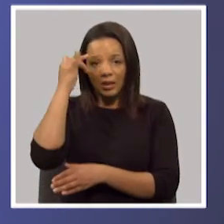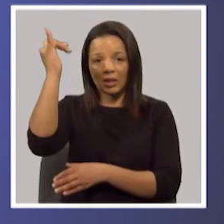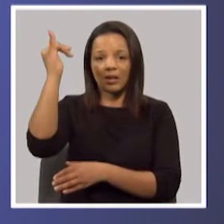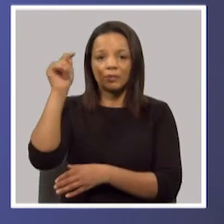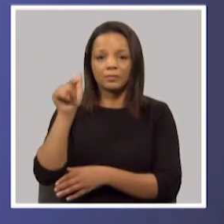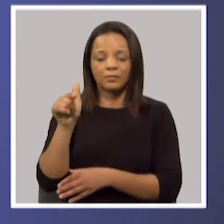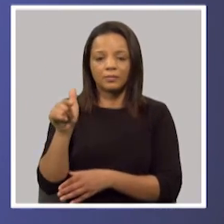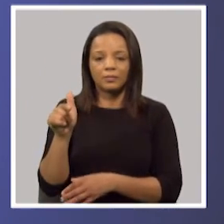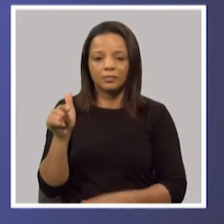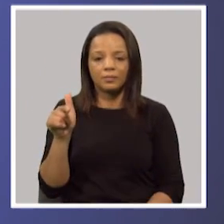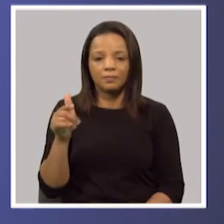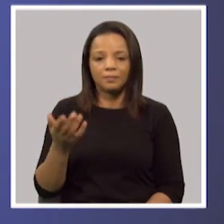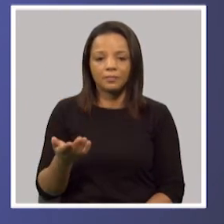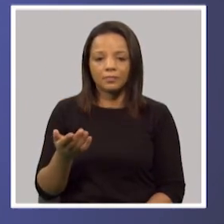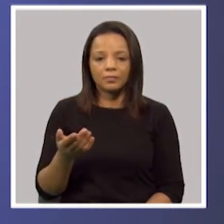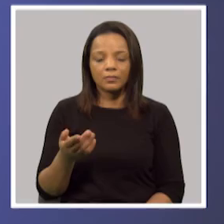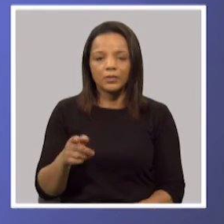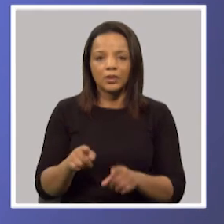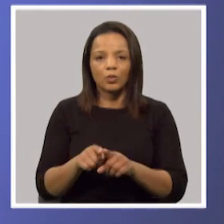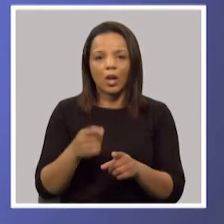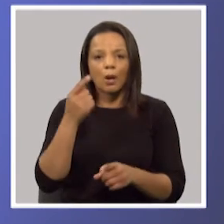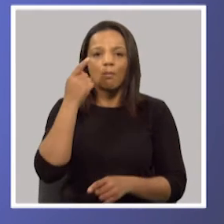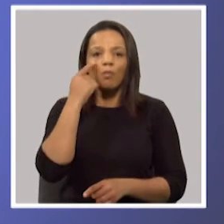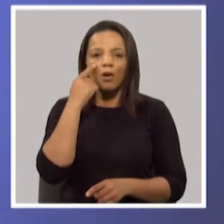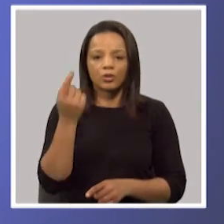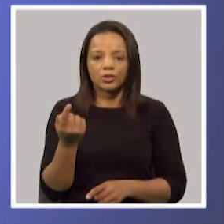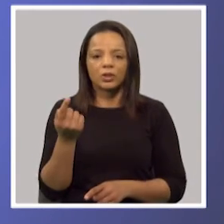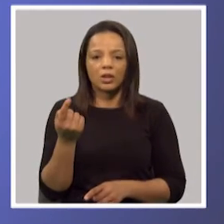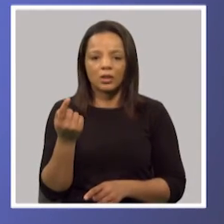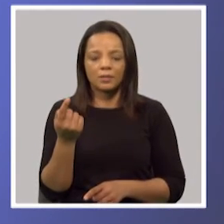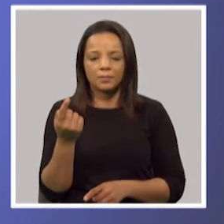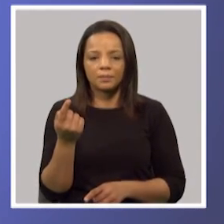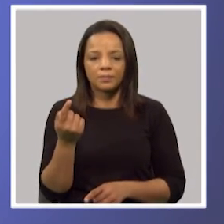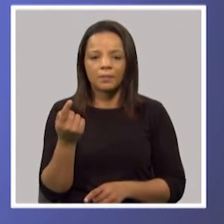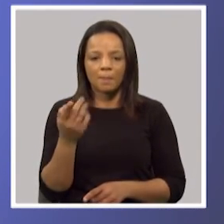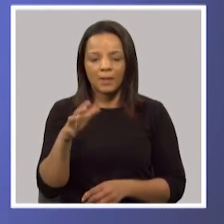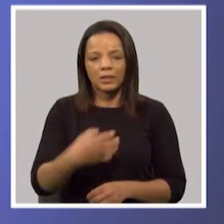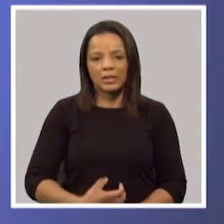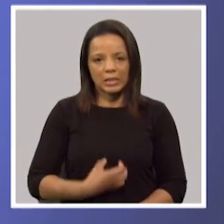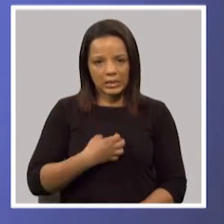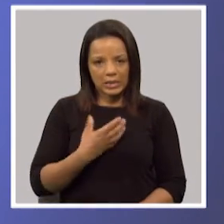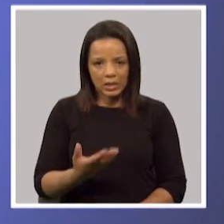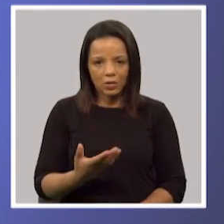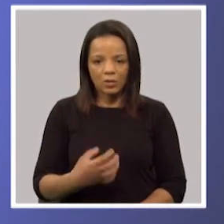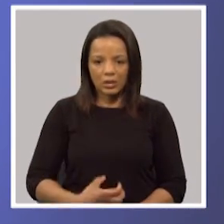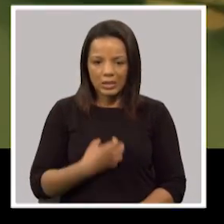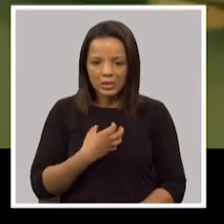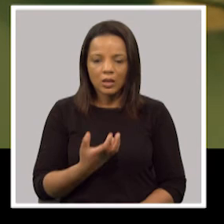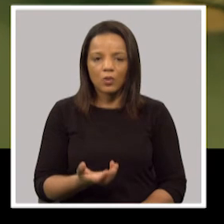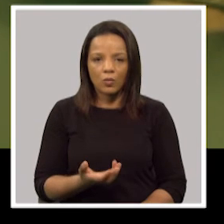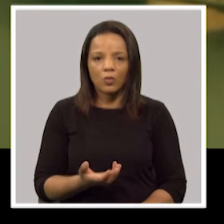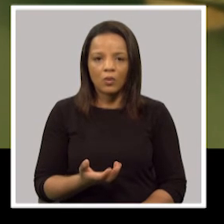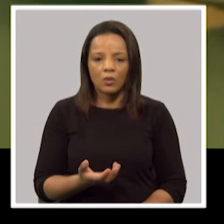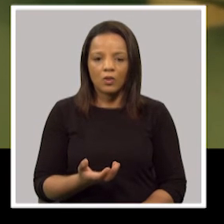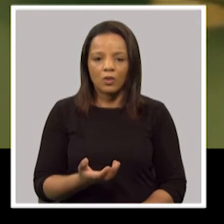desta ideia foi um bocado a ilustração dessa mesma sensação, essa mesma sensação de